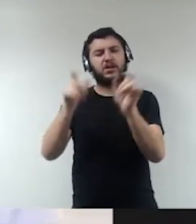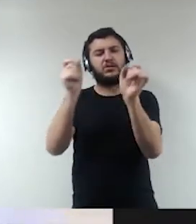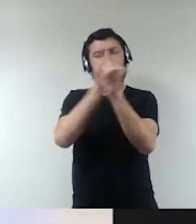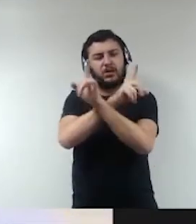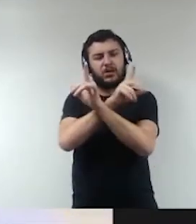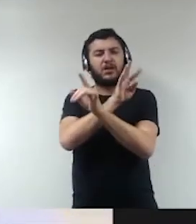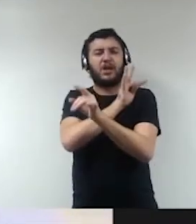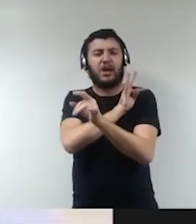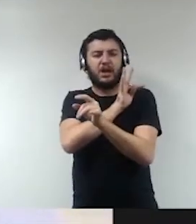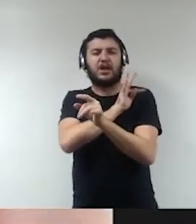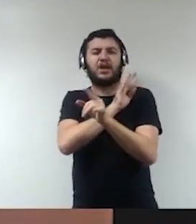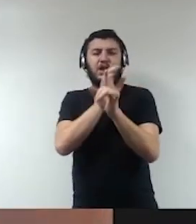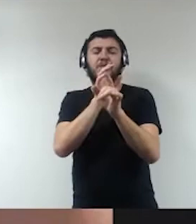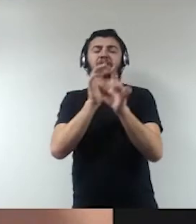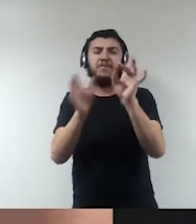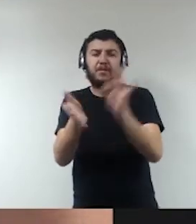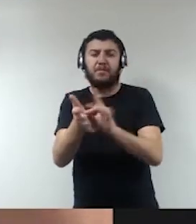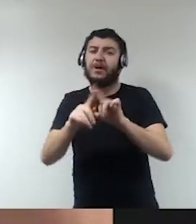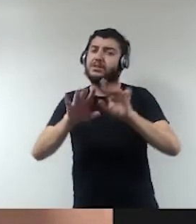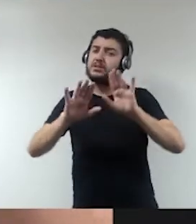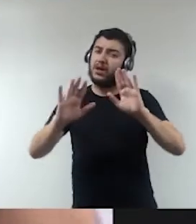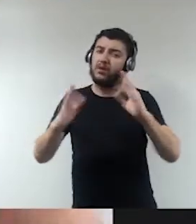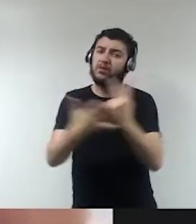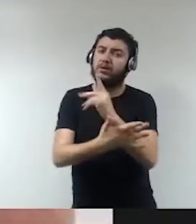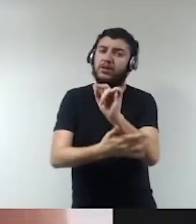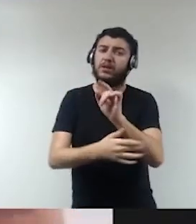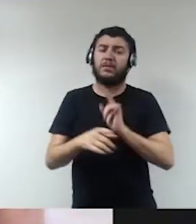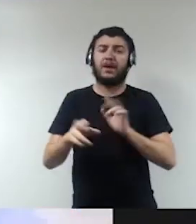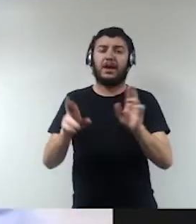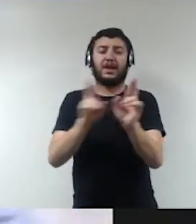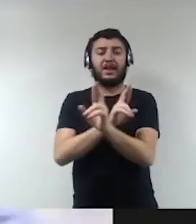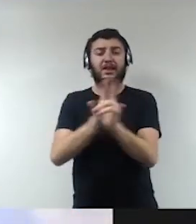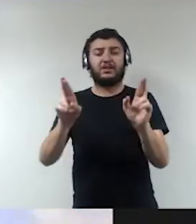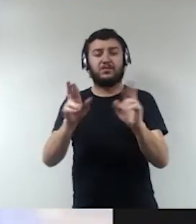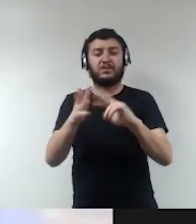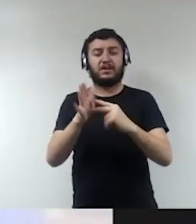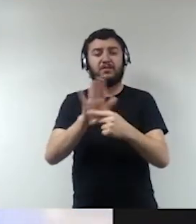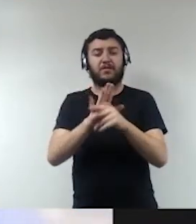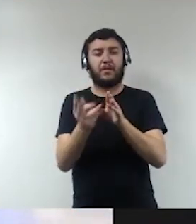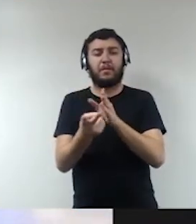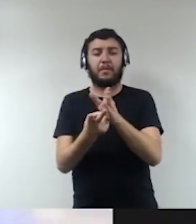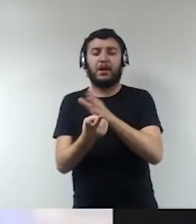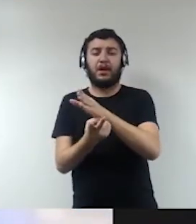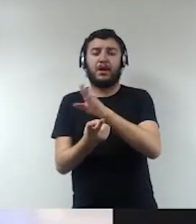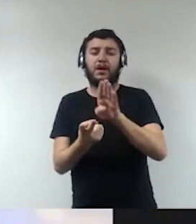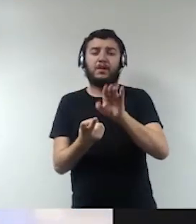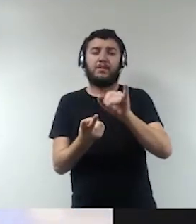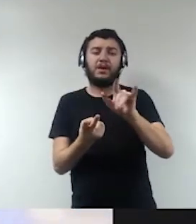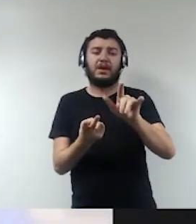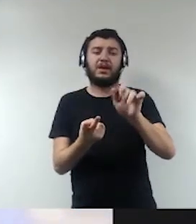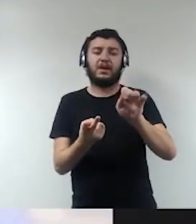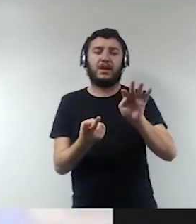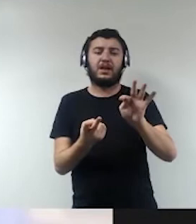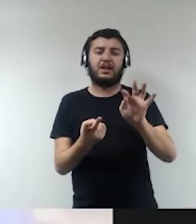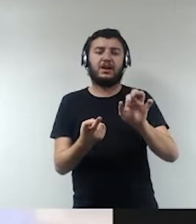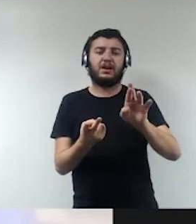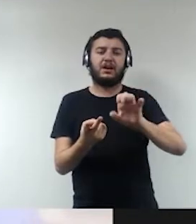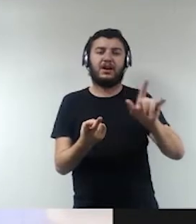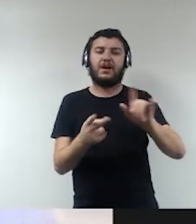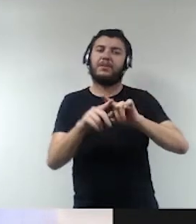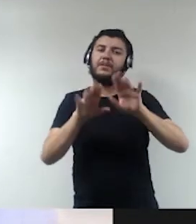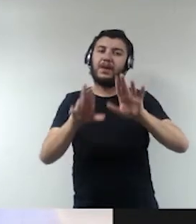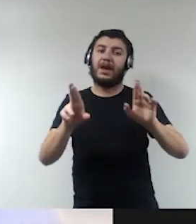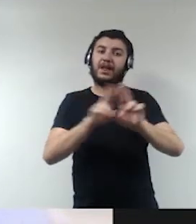técnica, entretanto, uma relação interpartes, bilateral. Na recuperação, a gente tem a relação